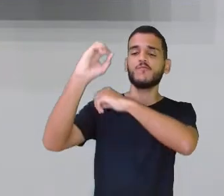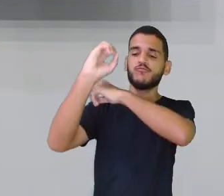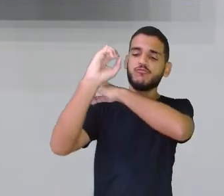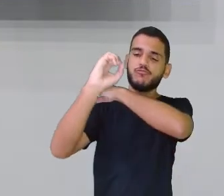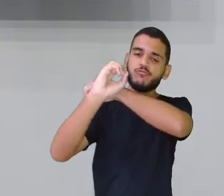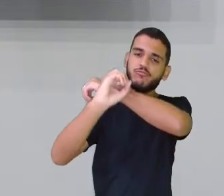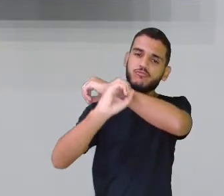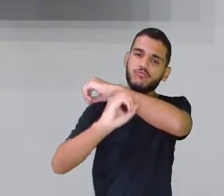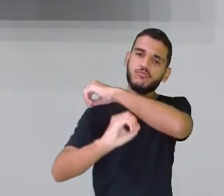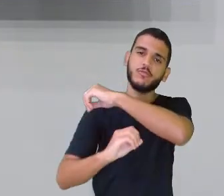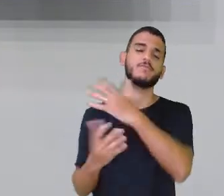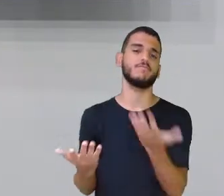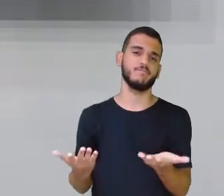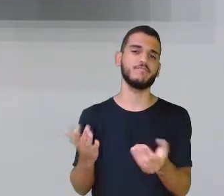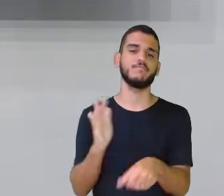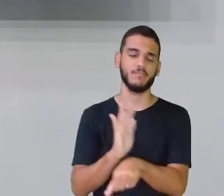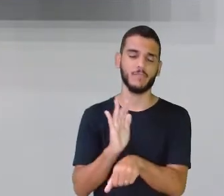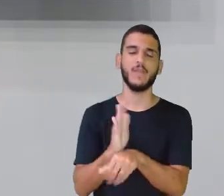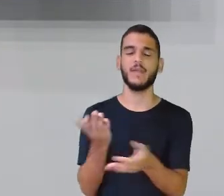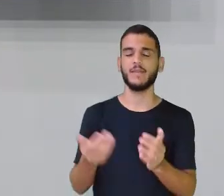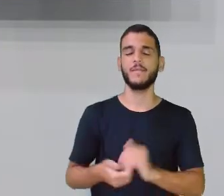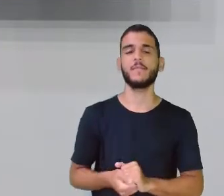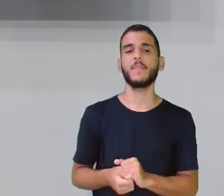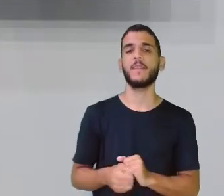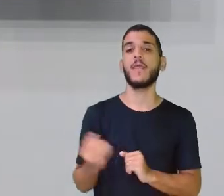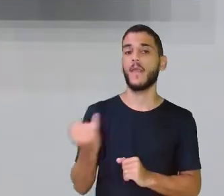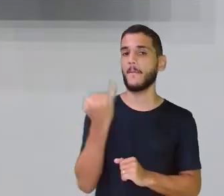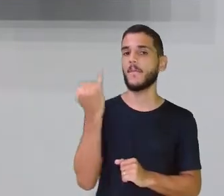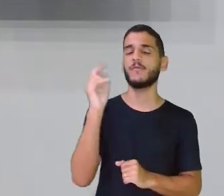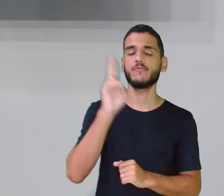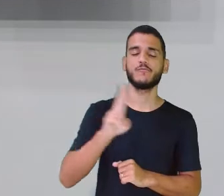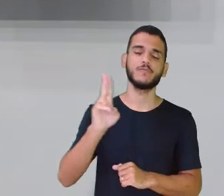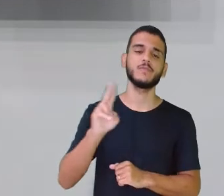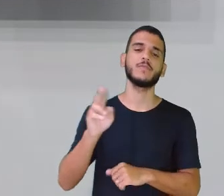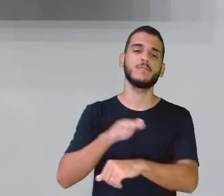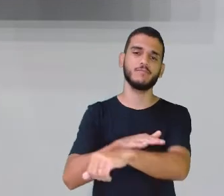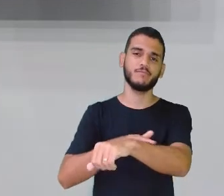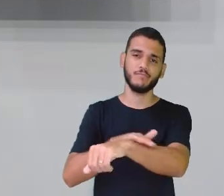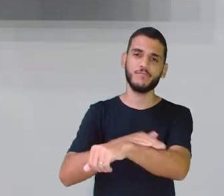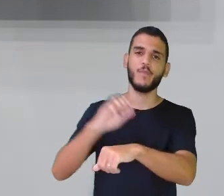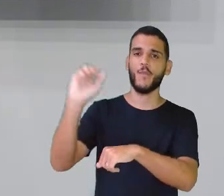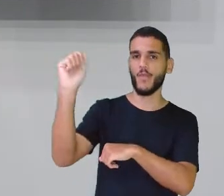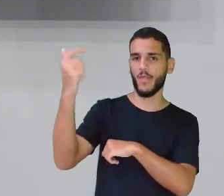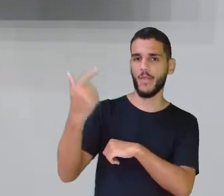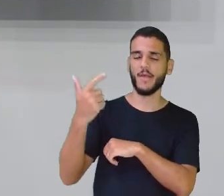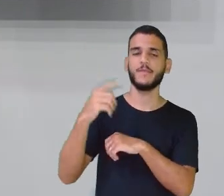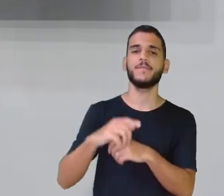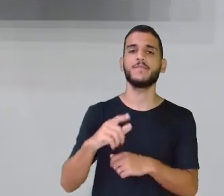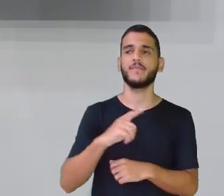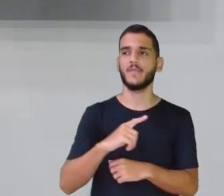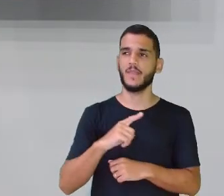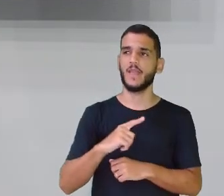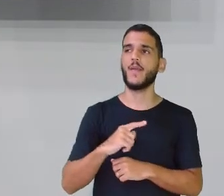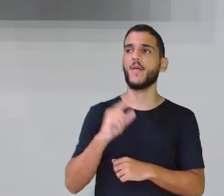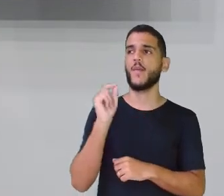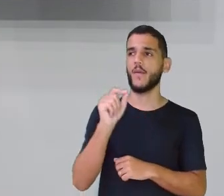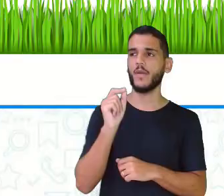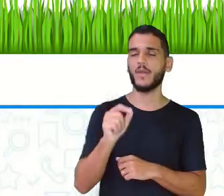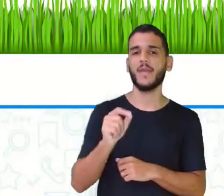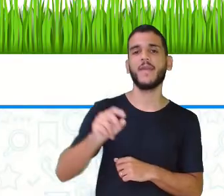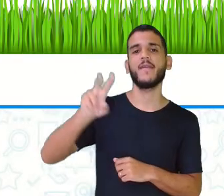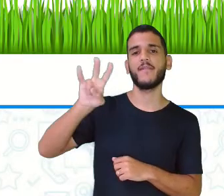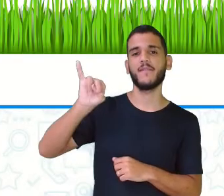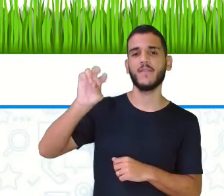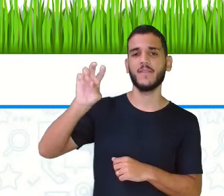ao sol, o ideal é usar o protetor solar. E aqui eu mostrei, ó, a vitamina D, que os animaizinhos aqui,